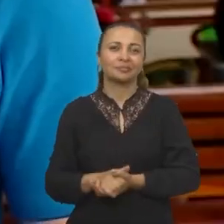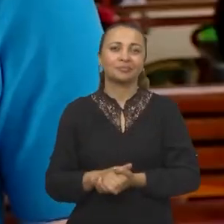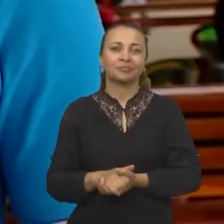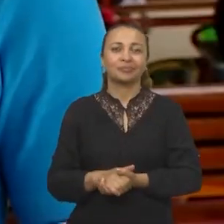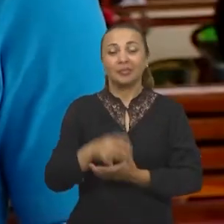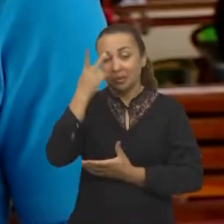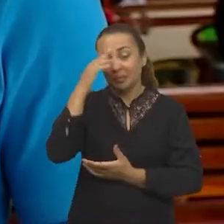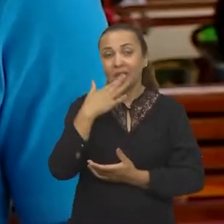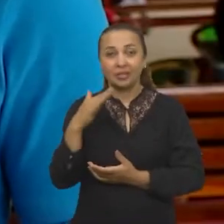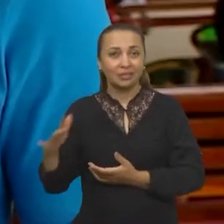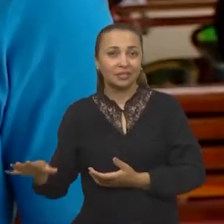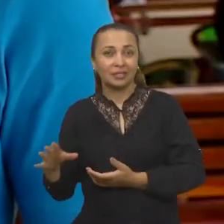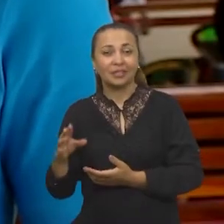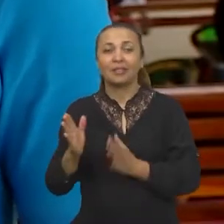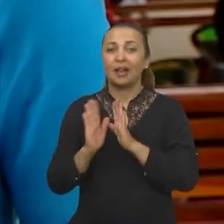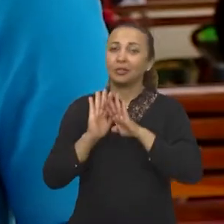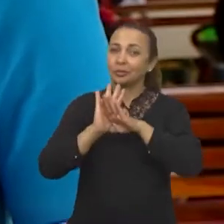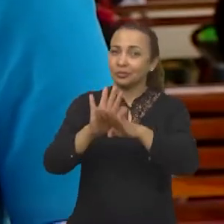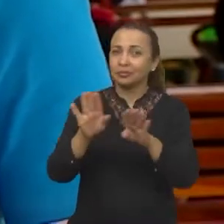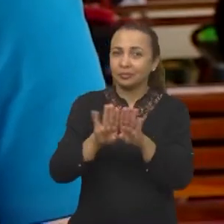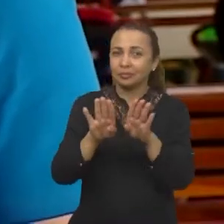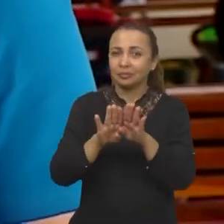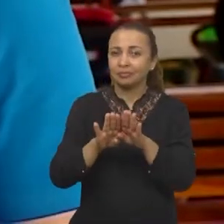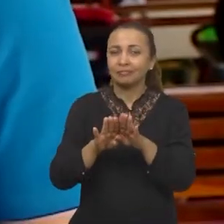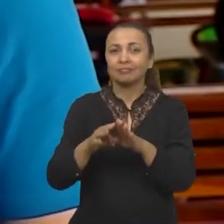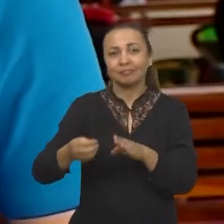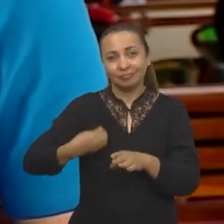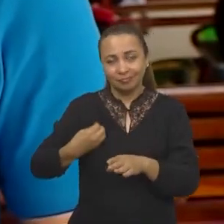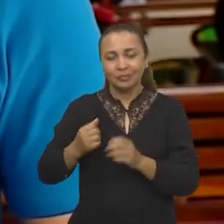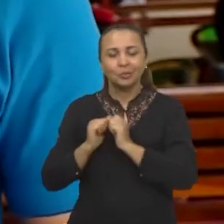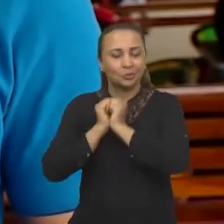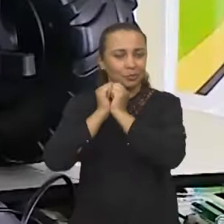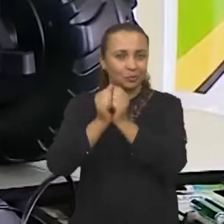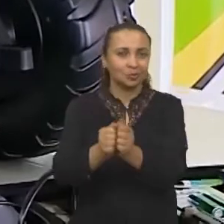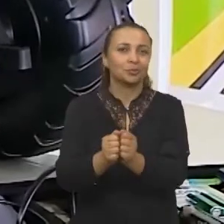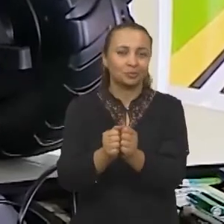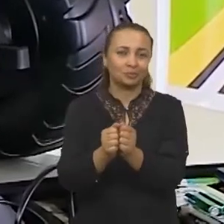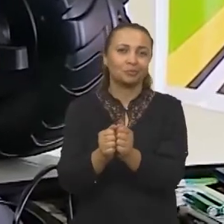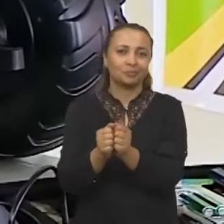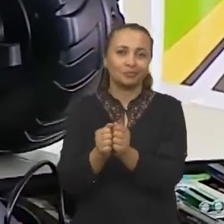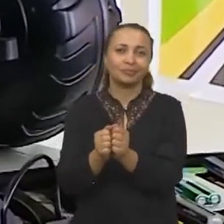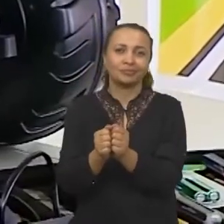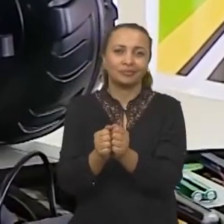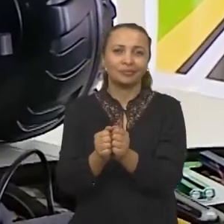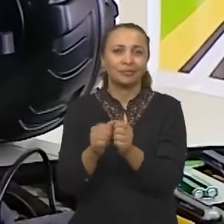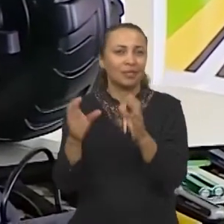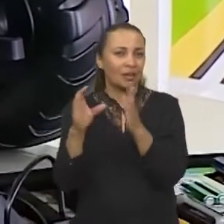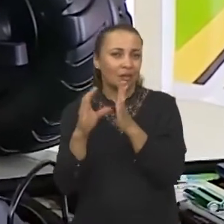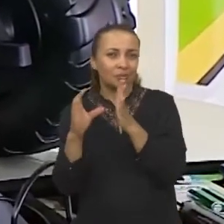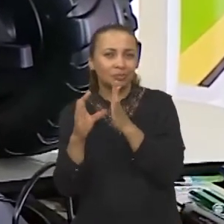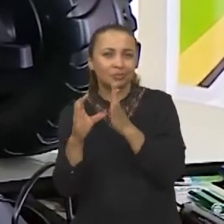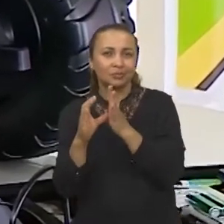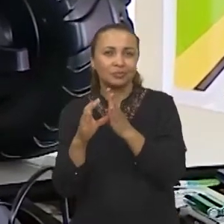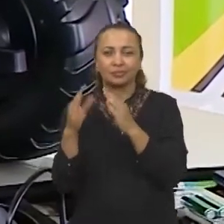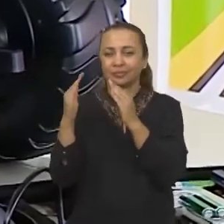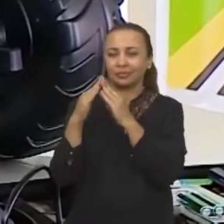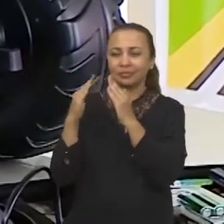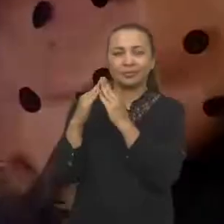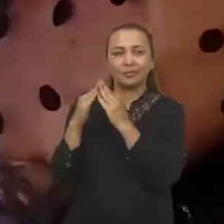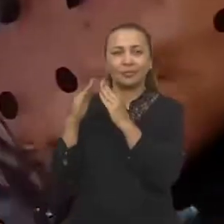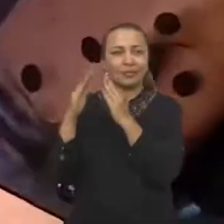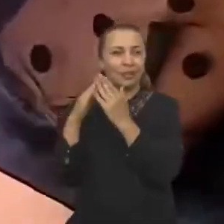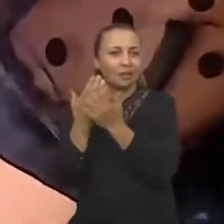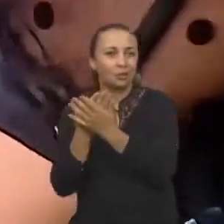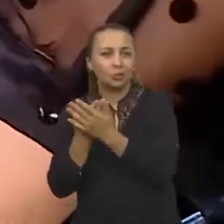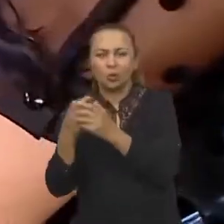essas crianças, eu acho que o que vai proporcionar, o que a gente também objetiva aqui, é a participação delas, né? A participação delas na comunidade,